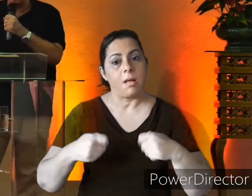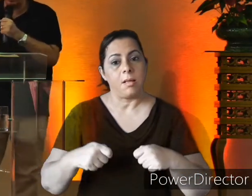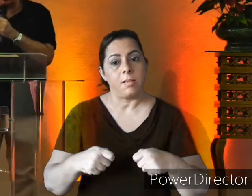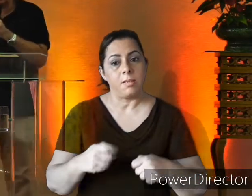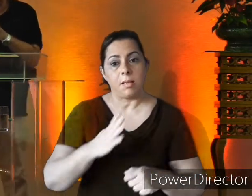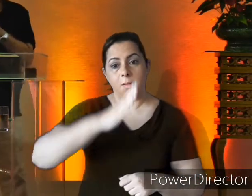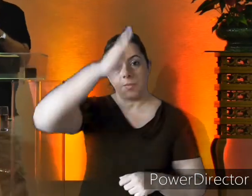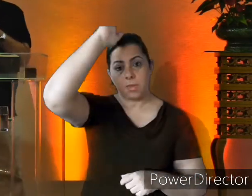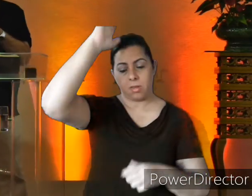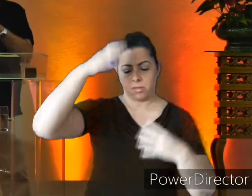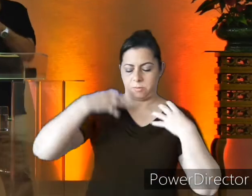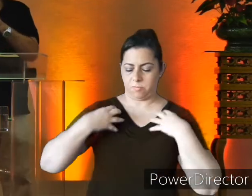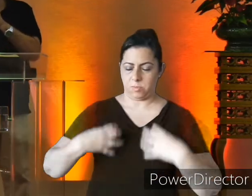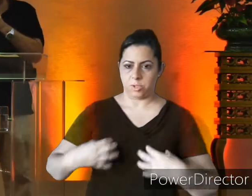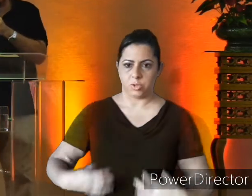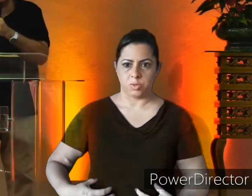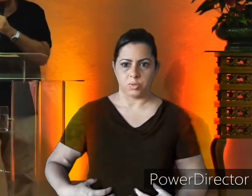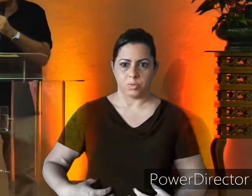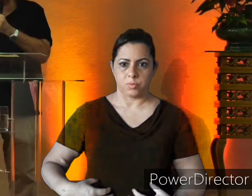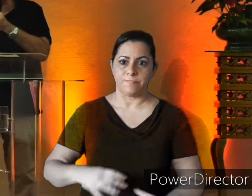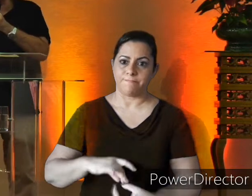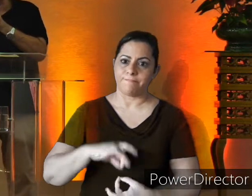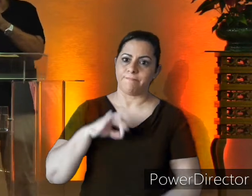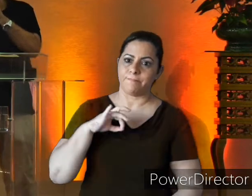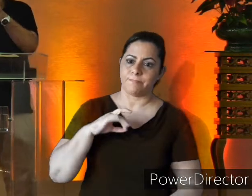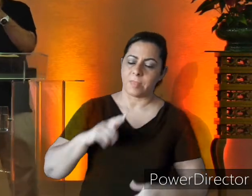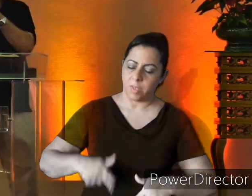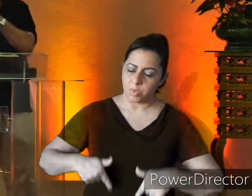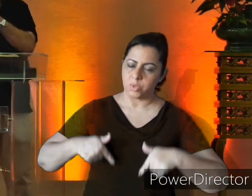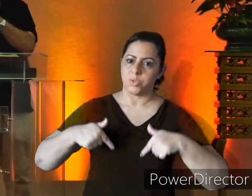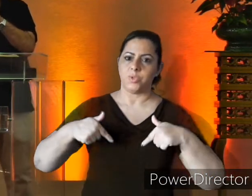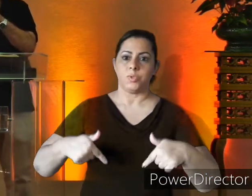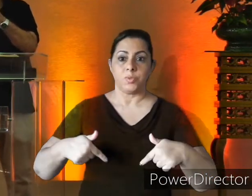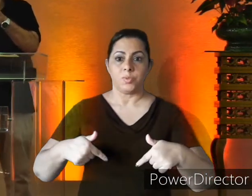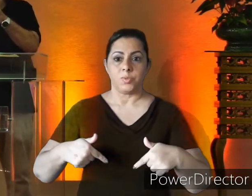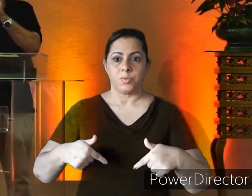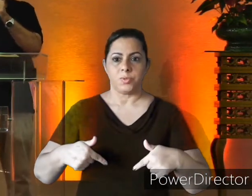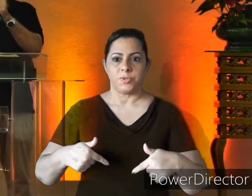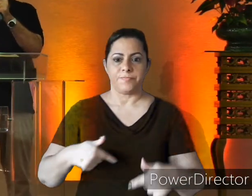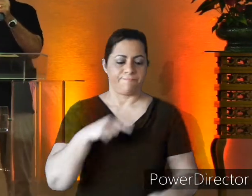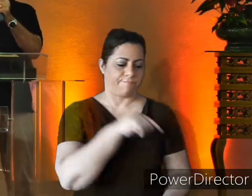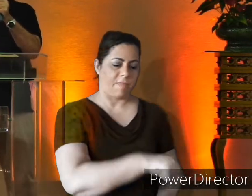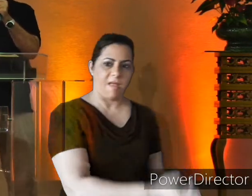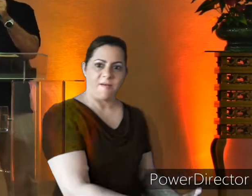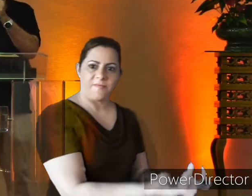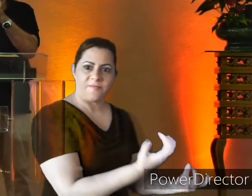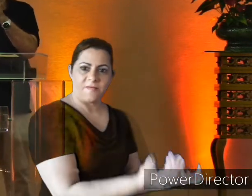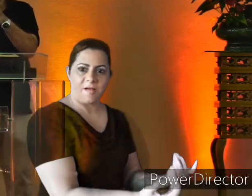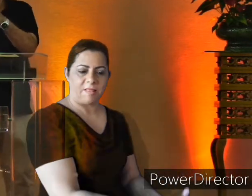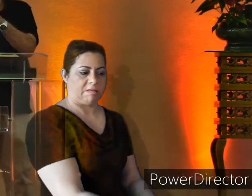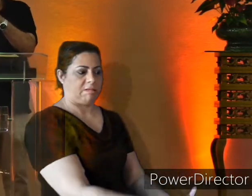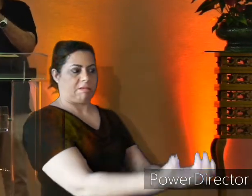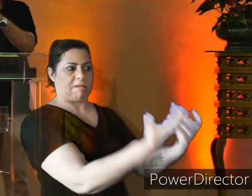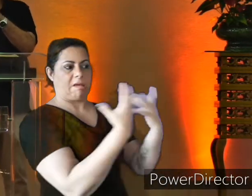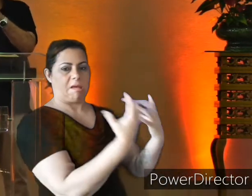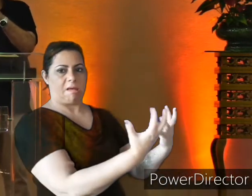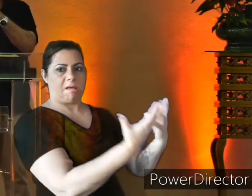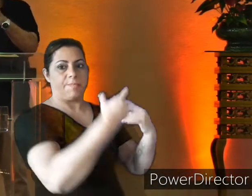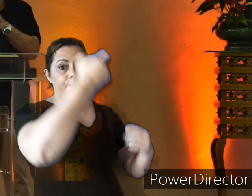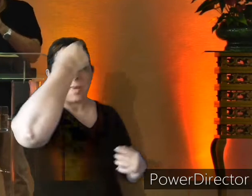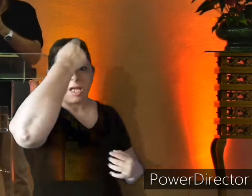mente, mas se ele tem levantado, se ele já levantou, nós vamos jogar essas fortalezas por terra em nome de